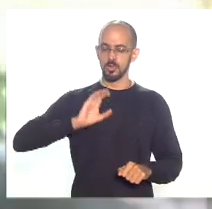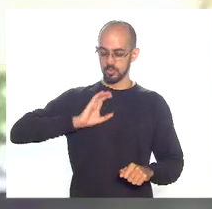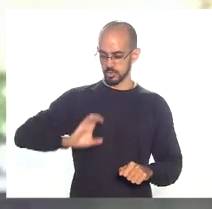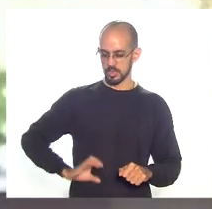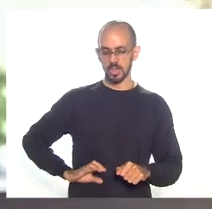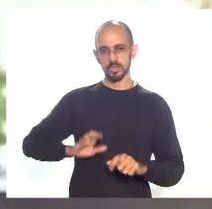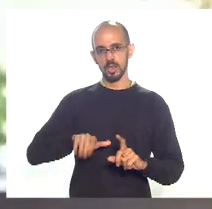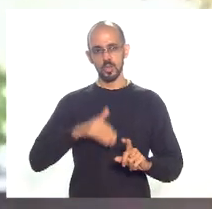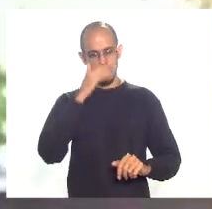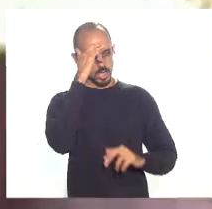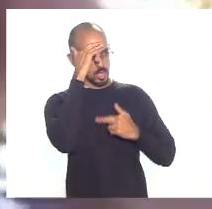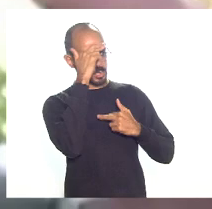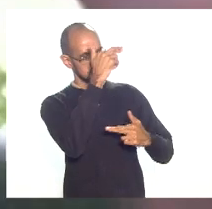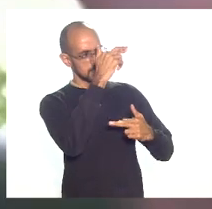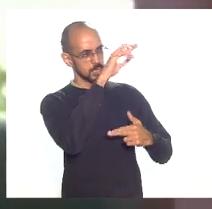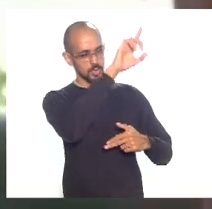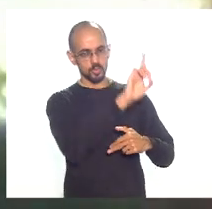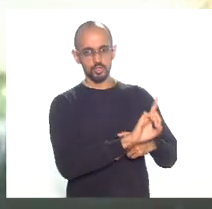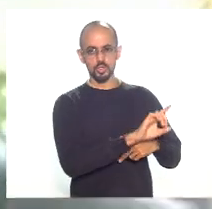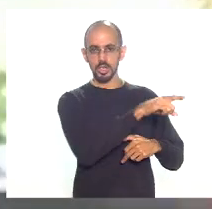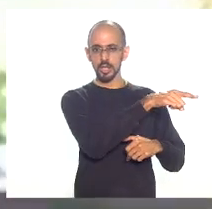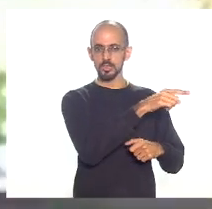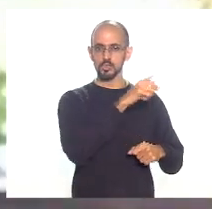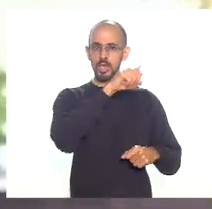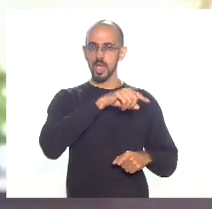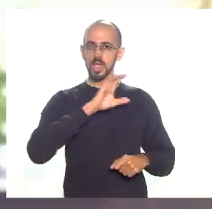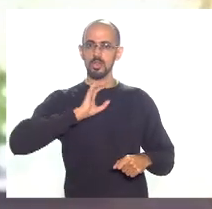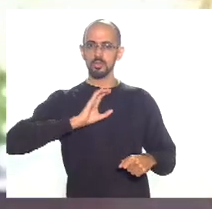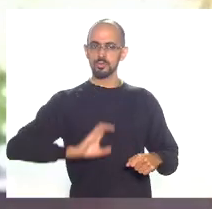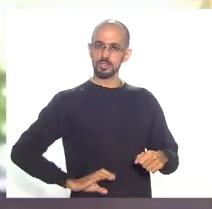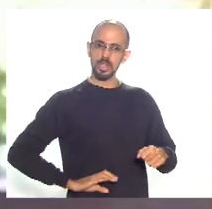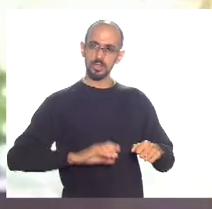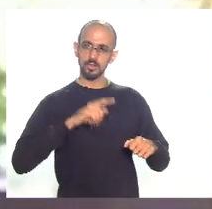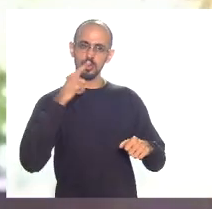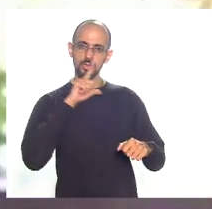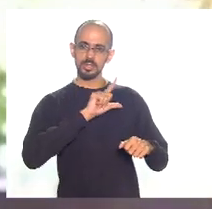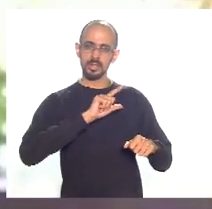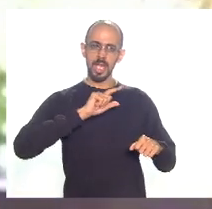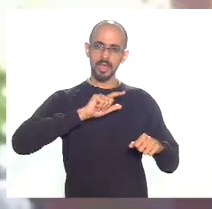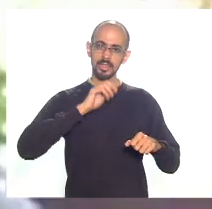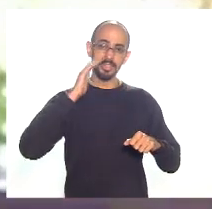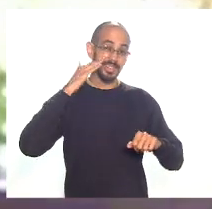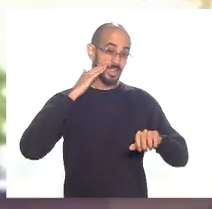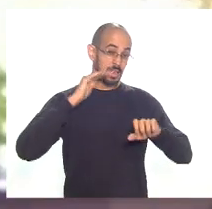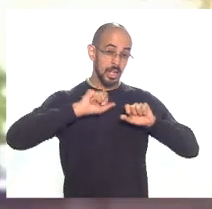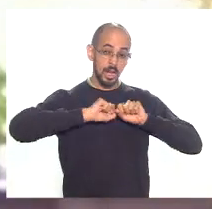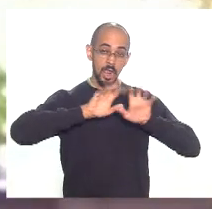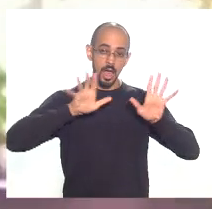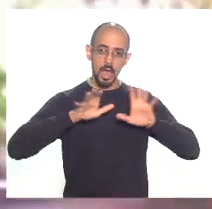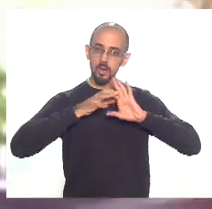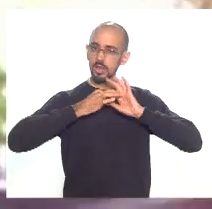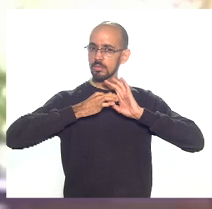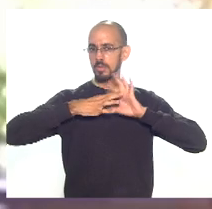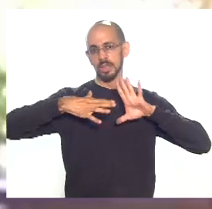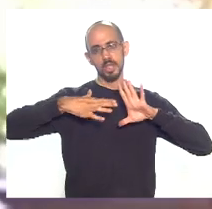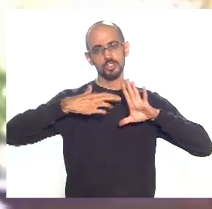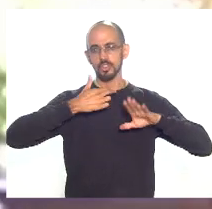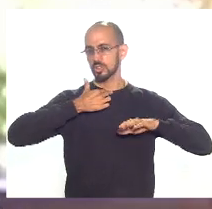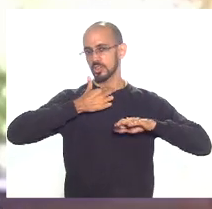direitos aquela cidadania que tem a compreensão da liberdade como algo inadmissível